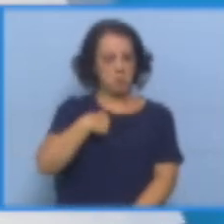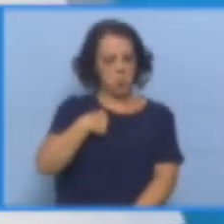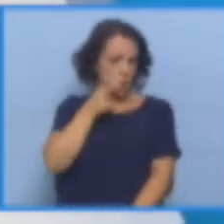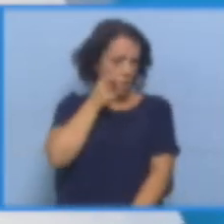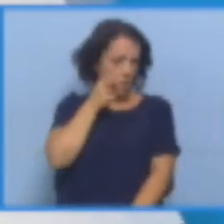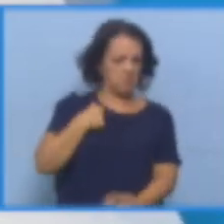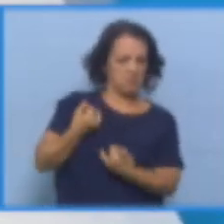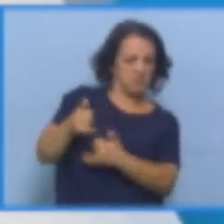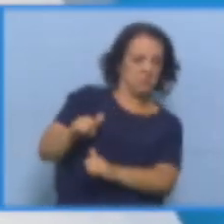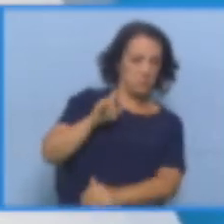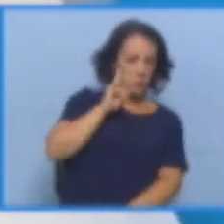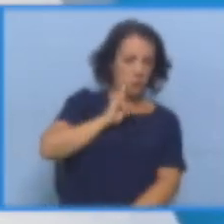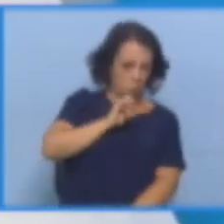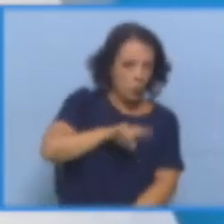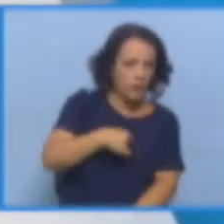mulher?